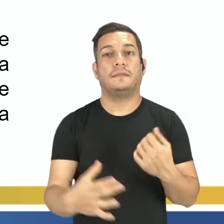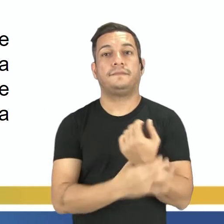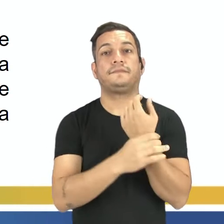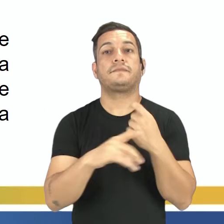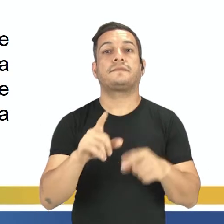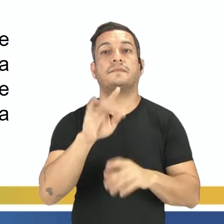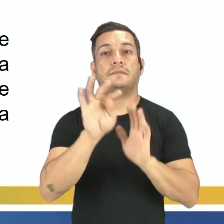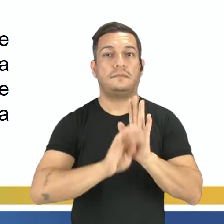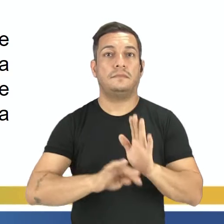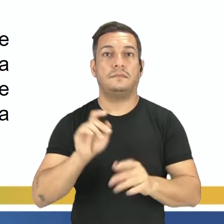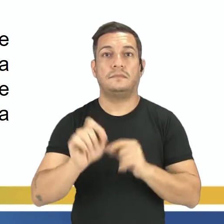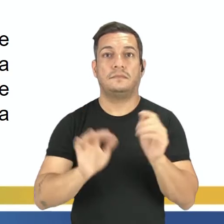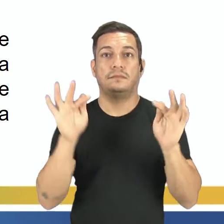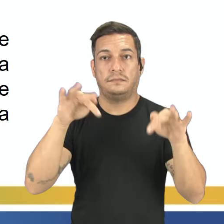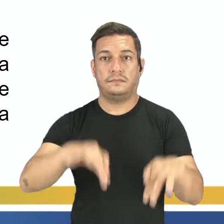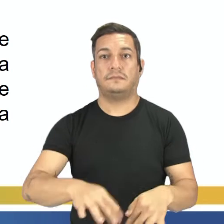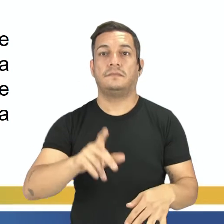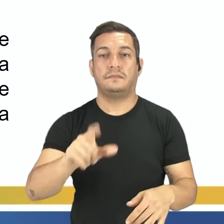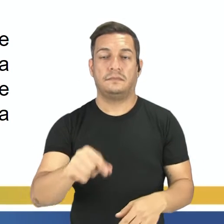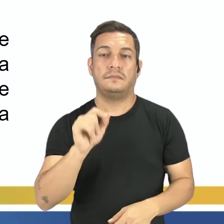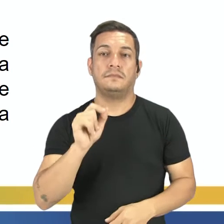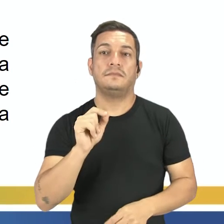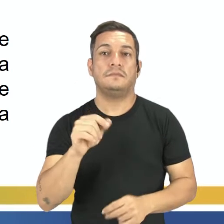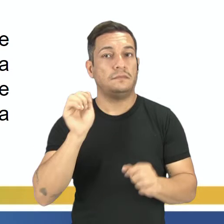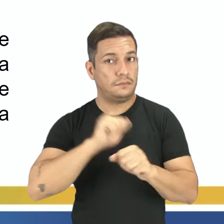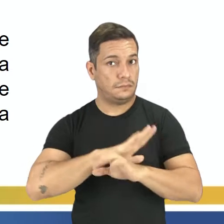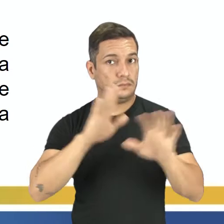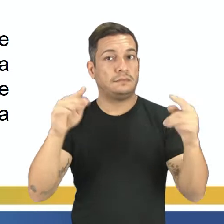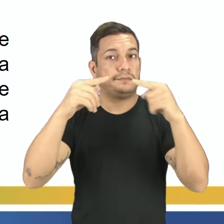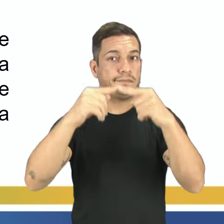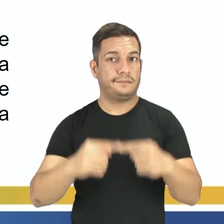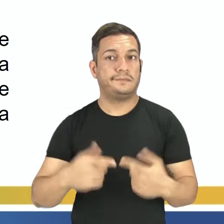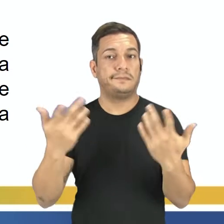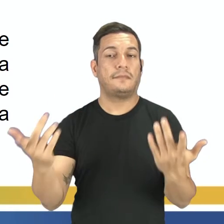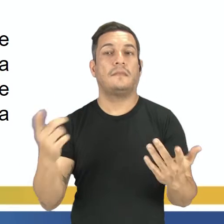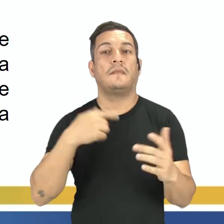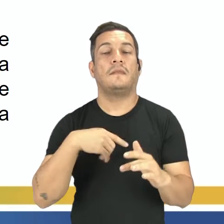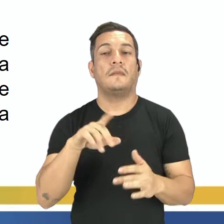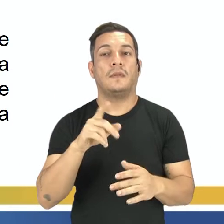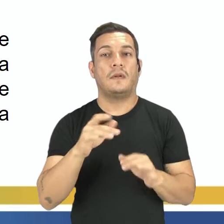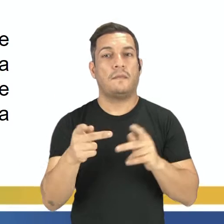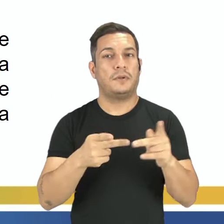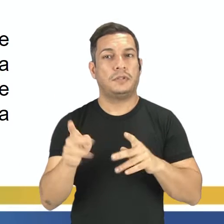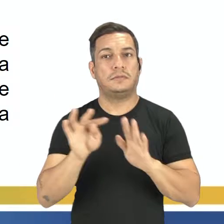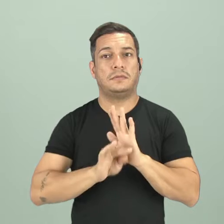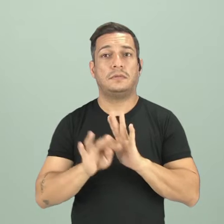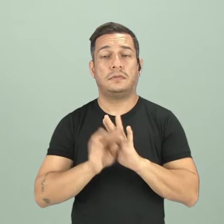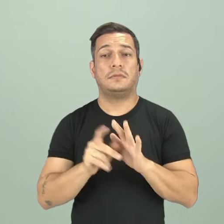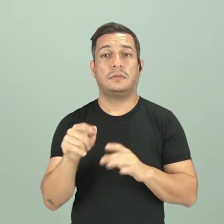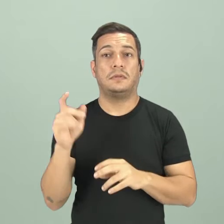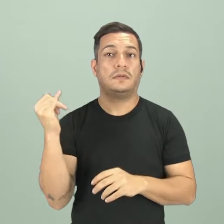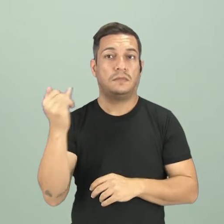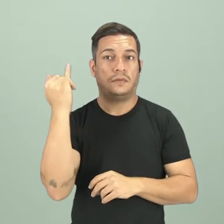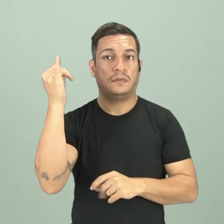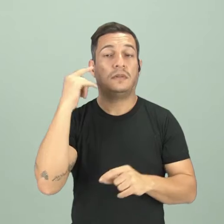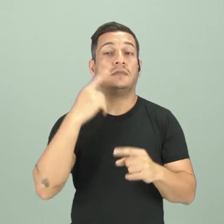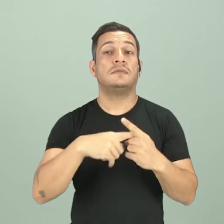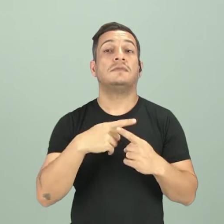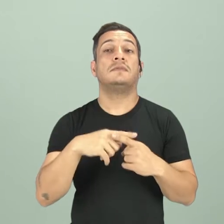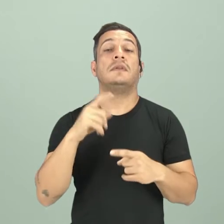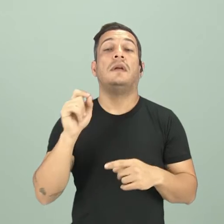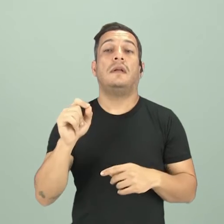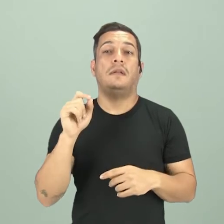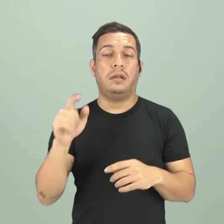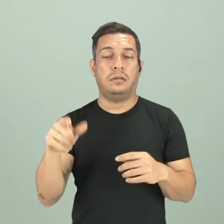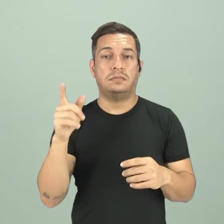garantir que o texto final seja articulado, claro e coerente. Então, gente, o nosso rascunho, o nosso projeto de texto, ele é muito importante. É a partir